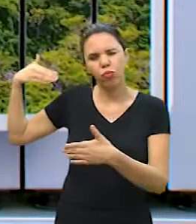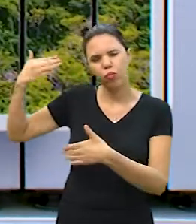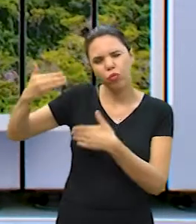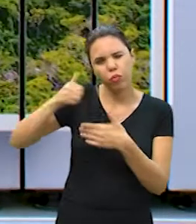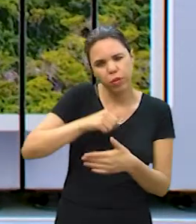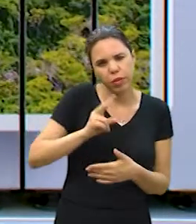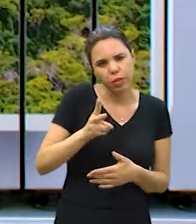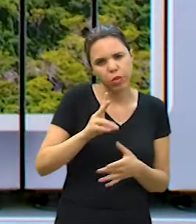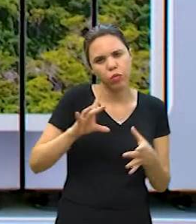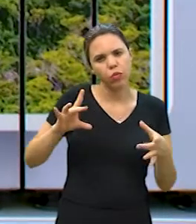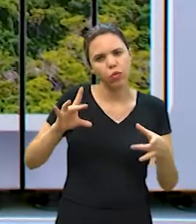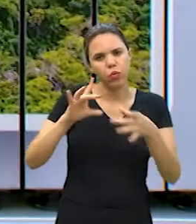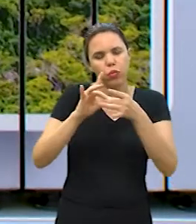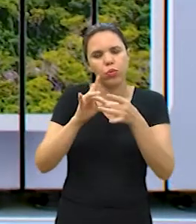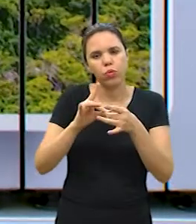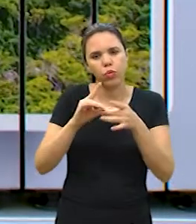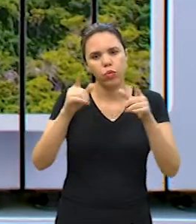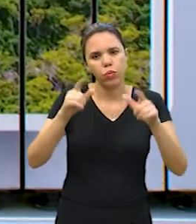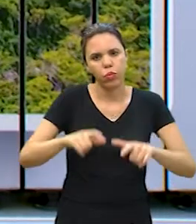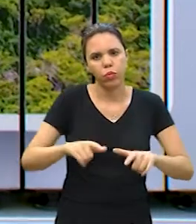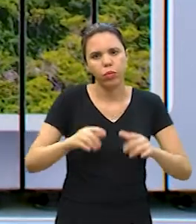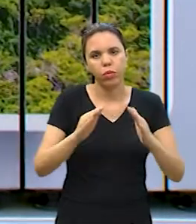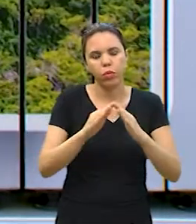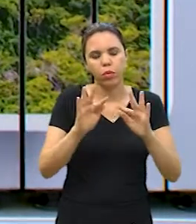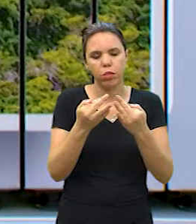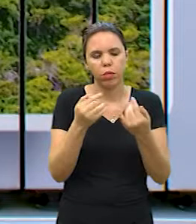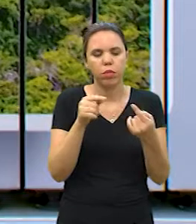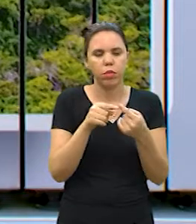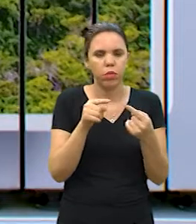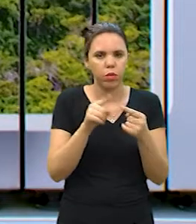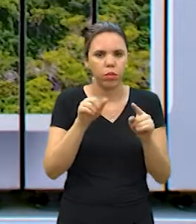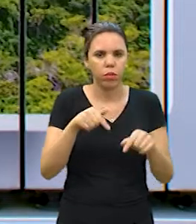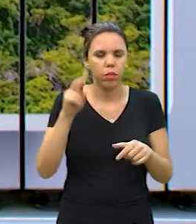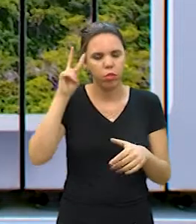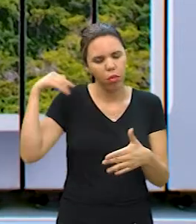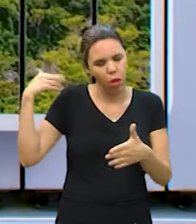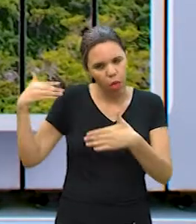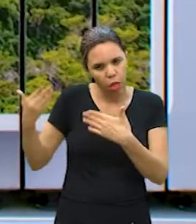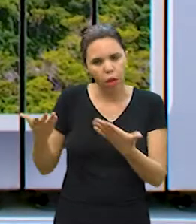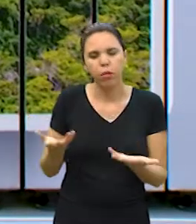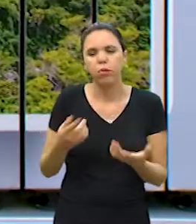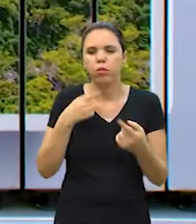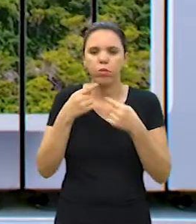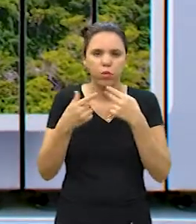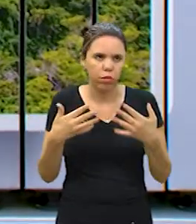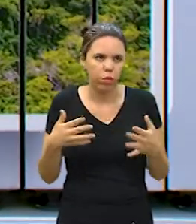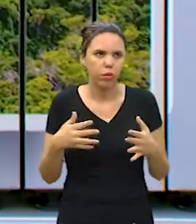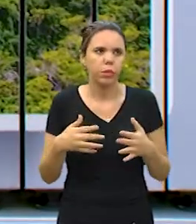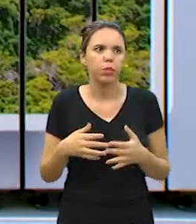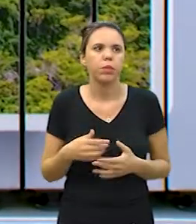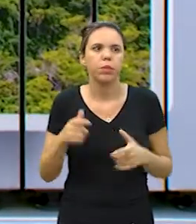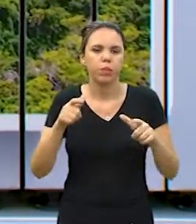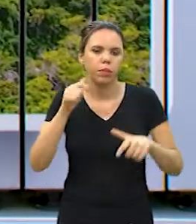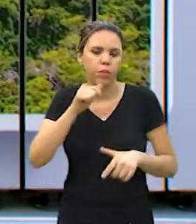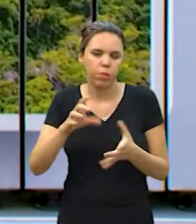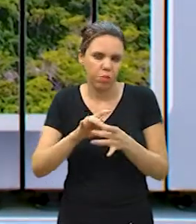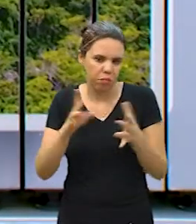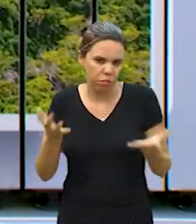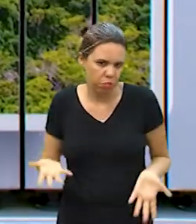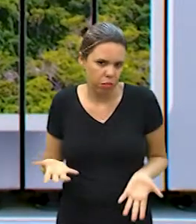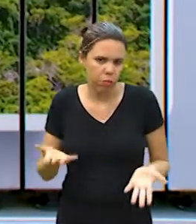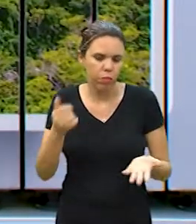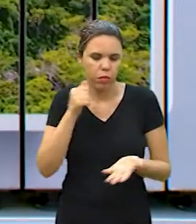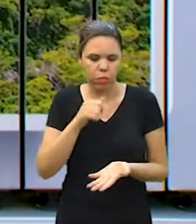historicamente, a mulher sempre esteve associada com o espaço da casa, né? Isso é uma questão histórica que nós questionamos, enfim, que o lugar da mulher é onde ela